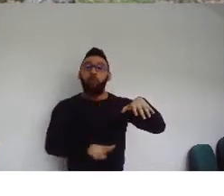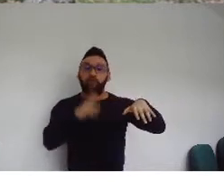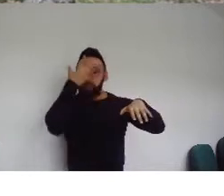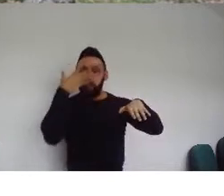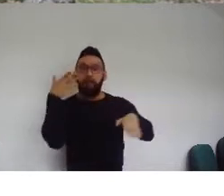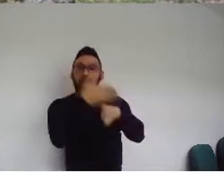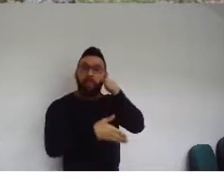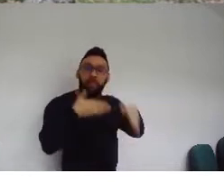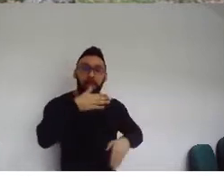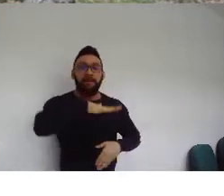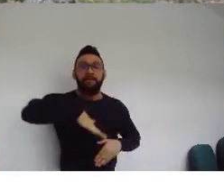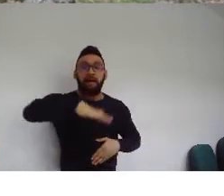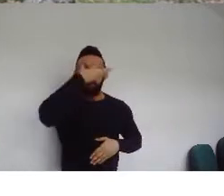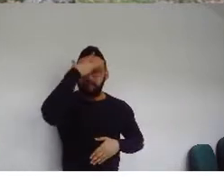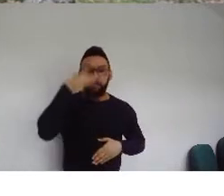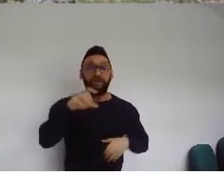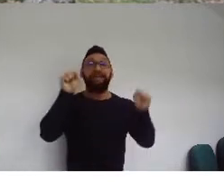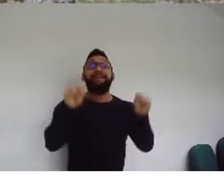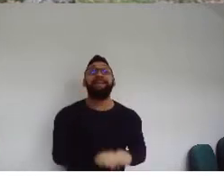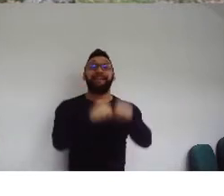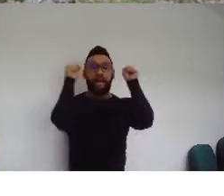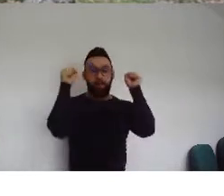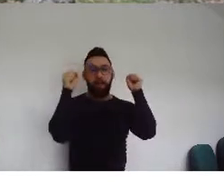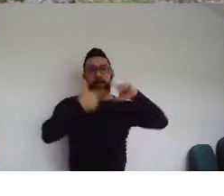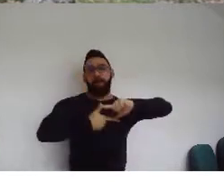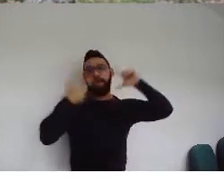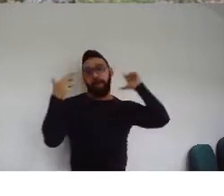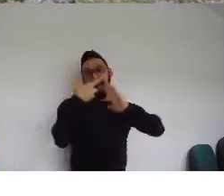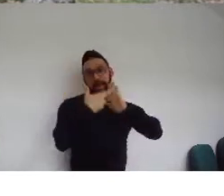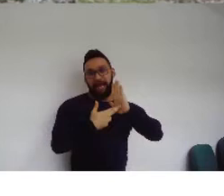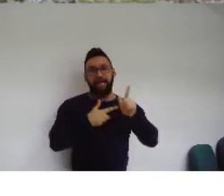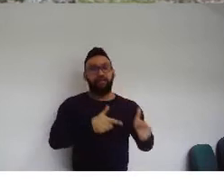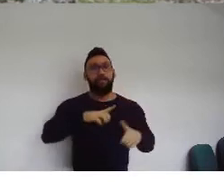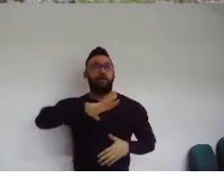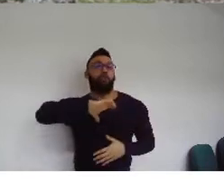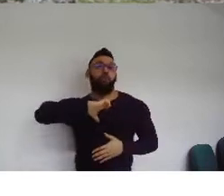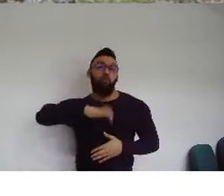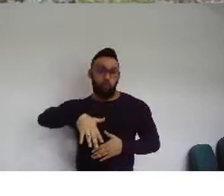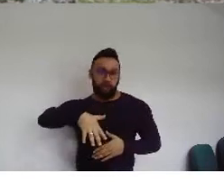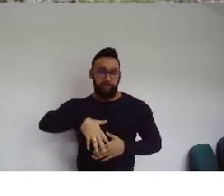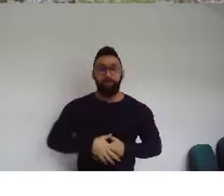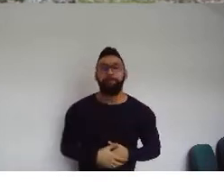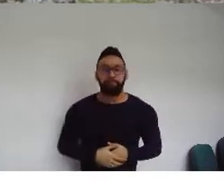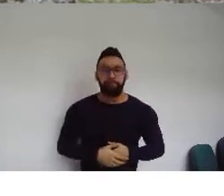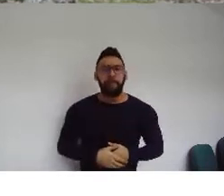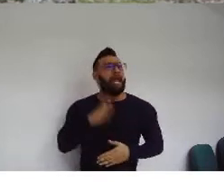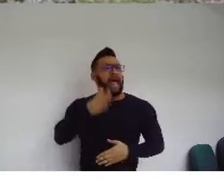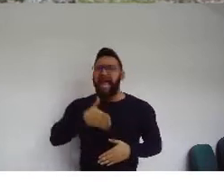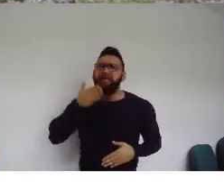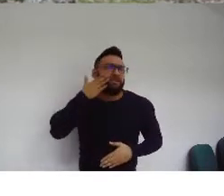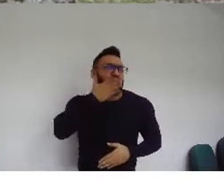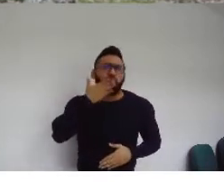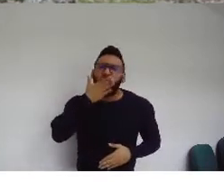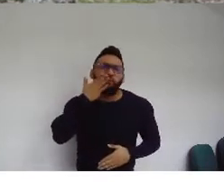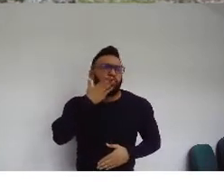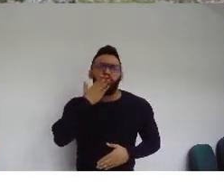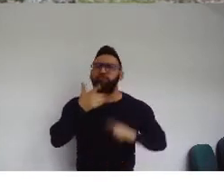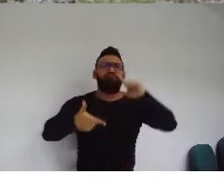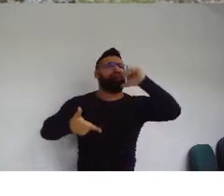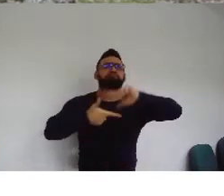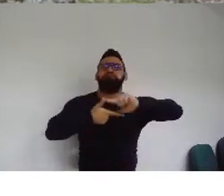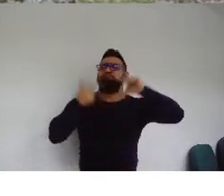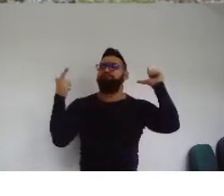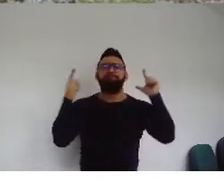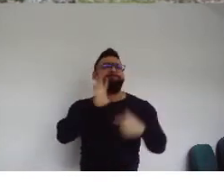público queer. Um convite, portanto, à performatização de discursos transgressores sobre a possibilidade